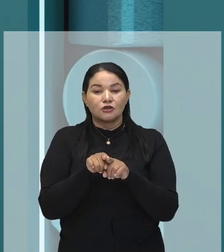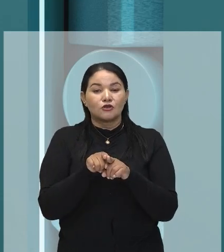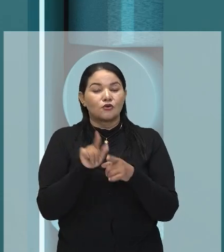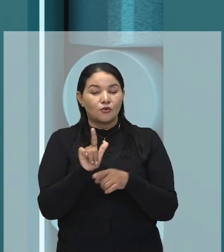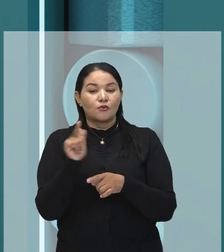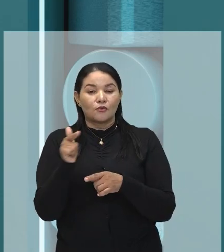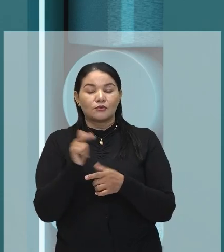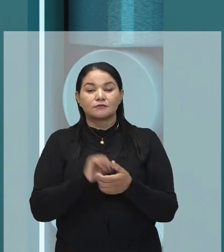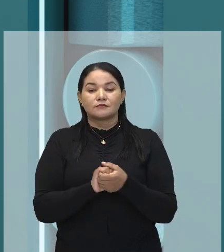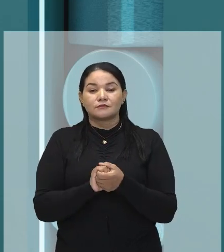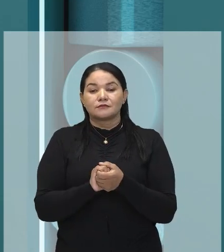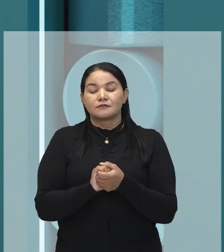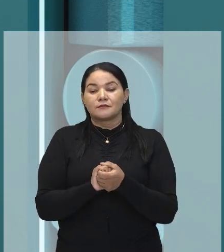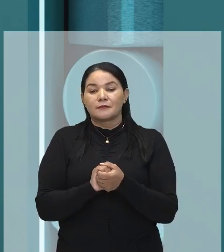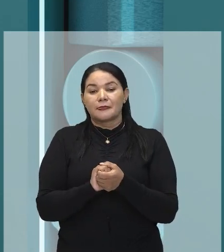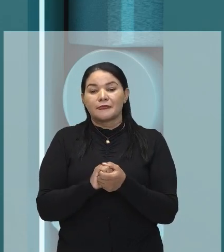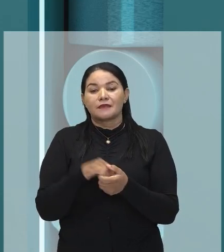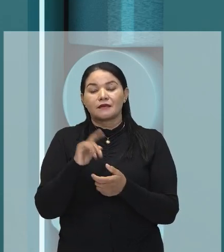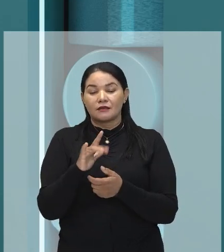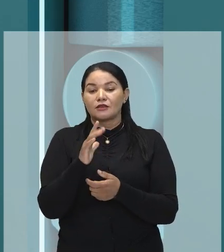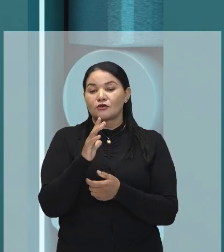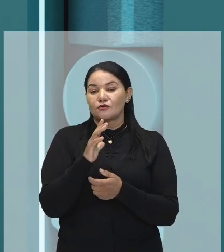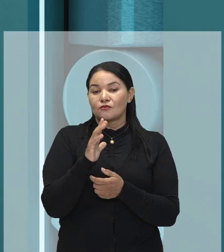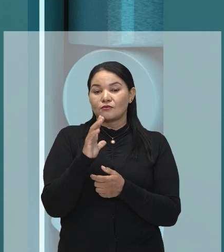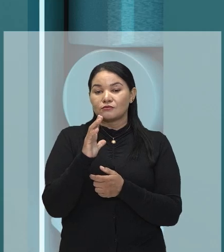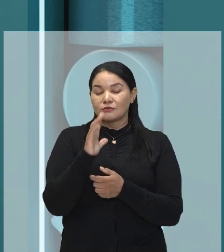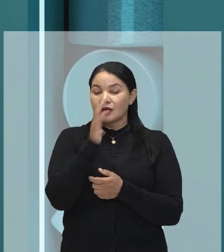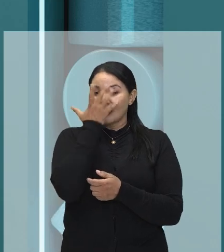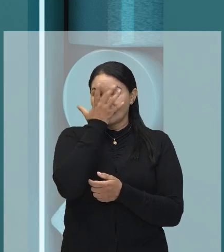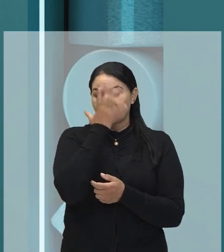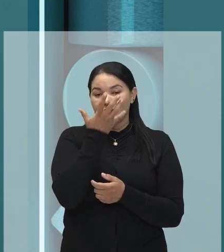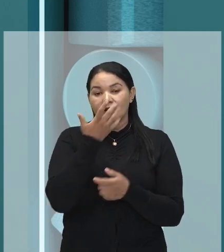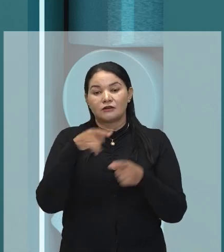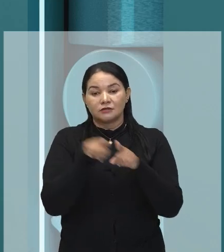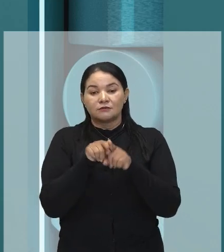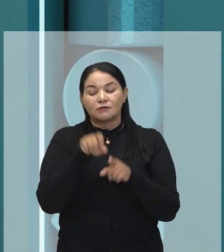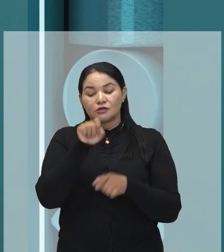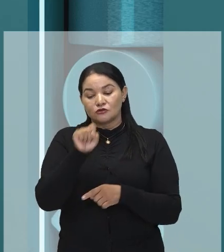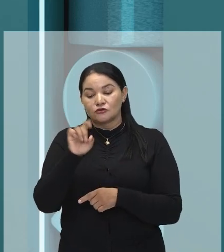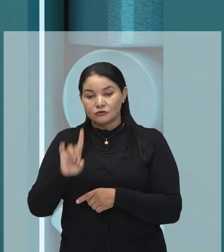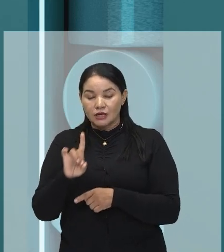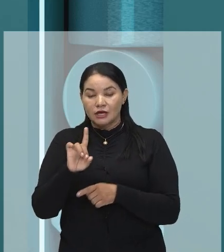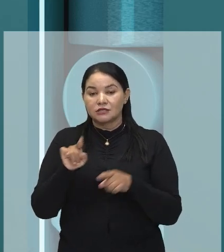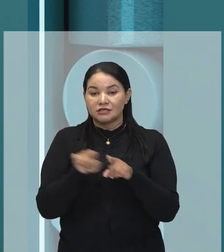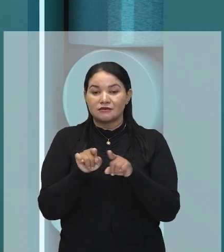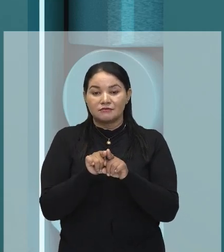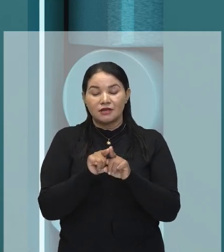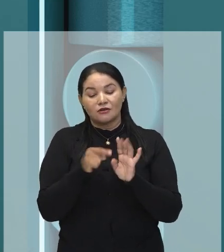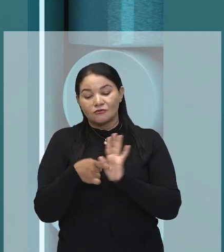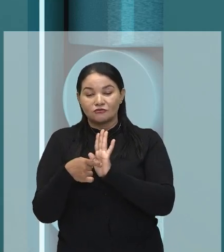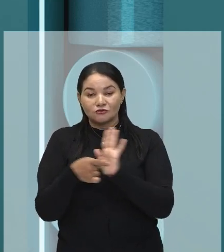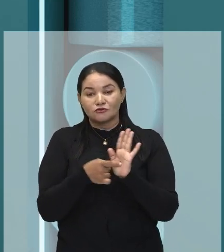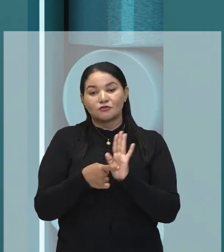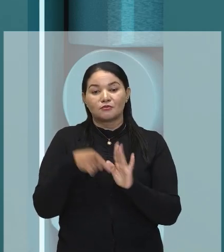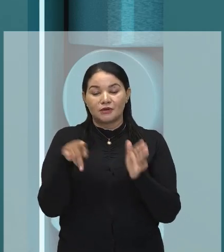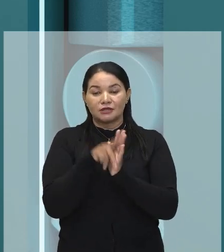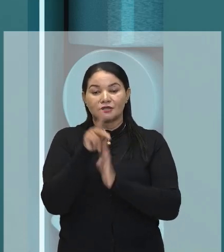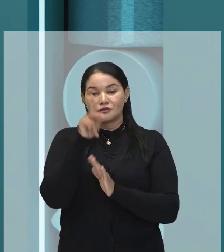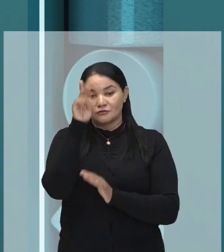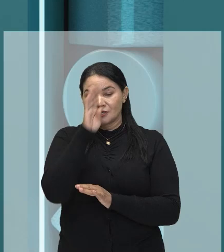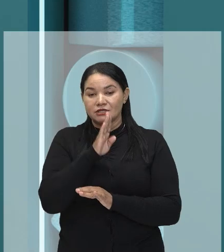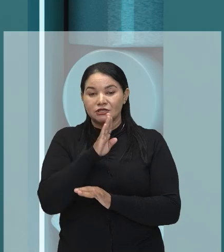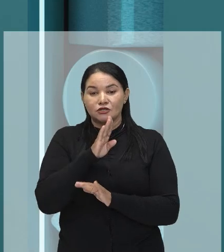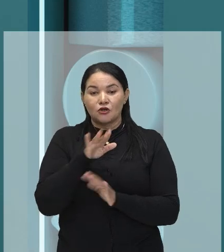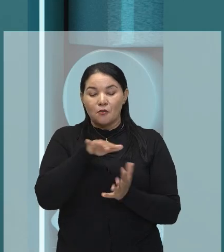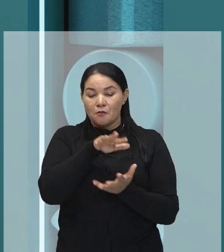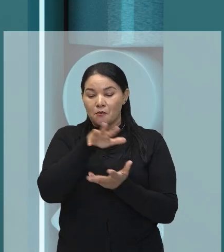do Sul. E o Carnaval do Sudeste, que é um cartão postal aqui do Brasil, que todo o mundo